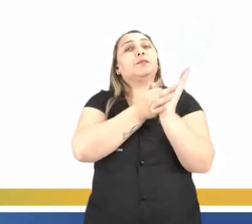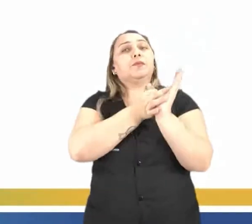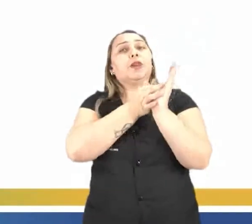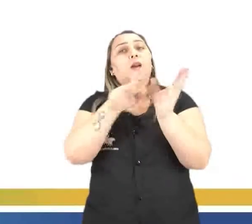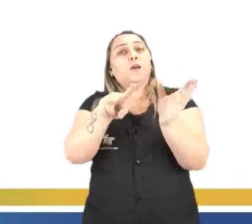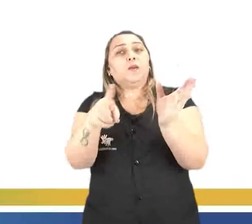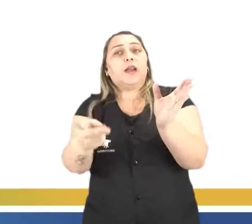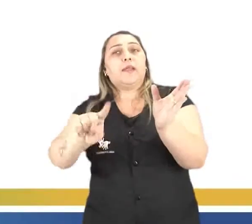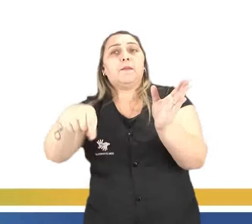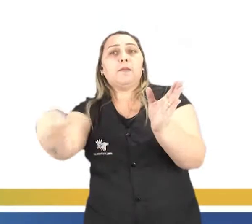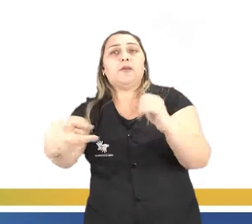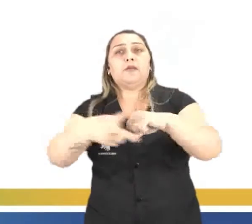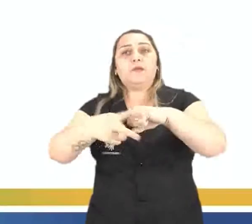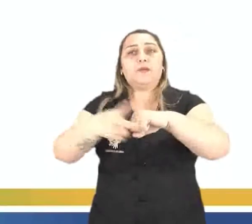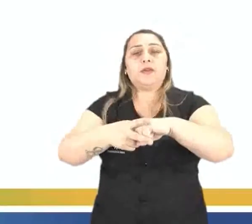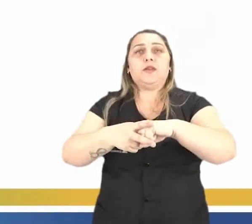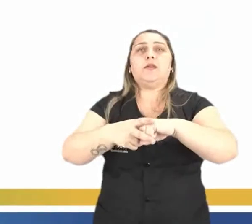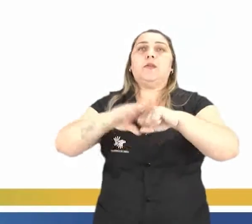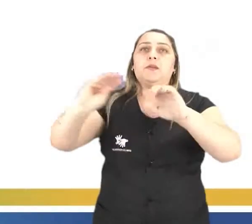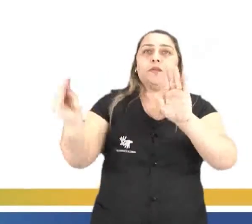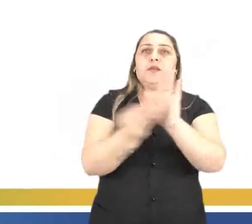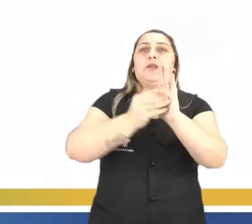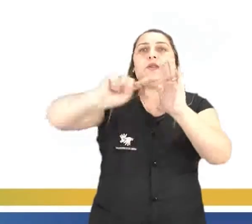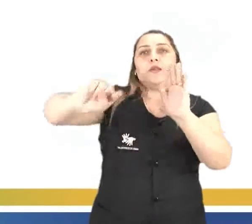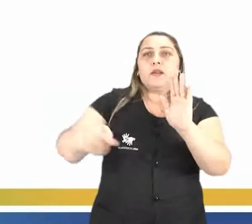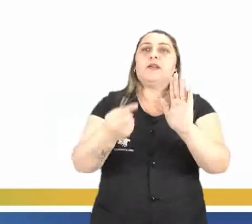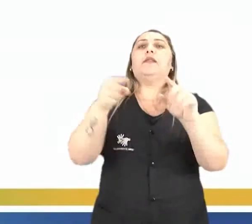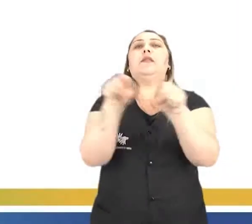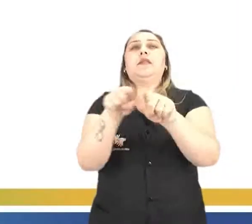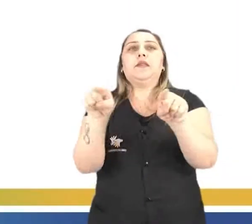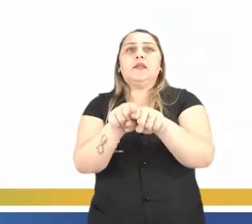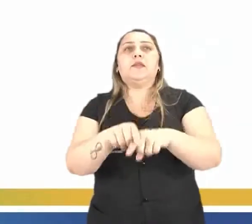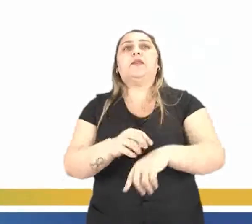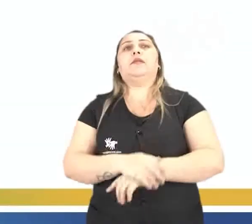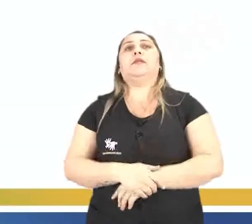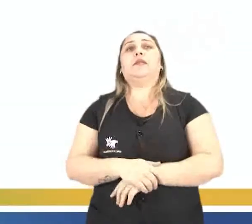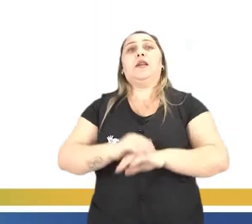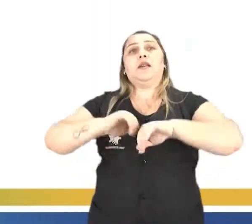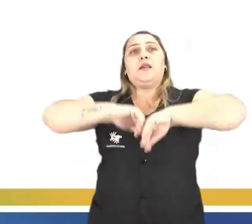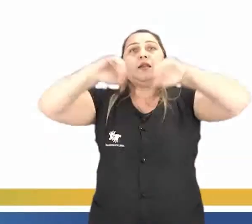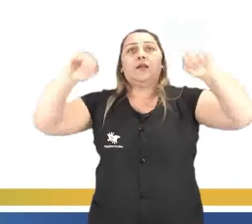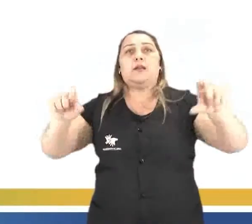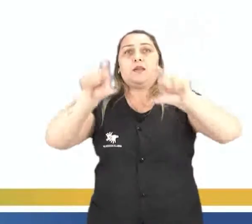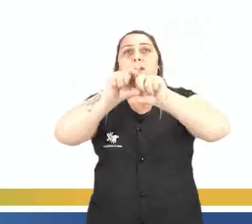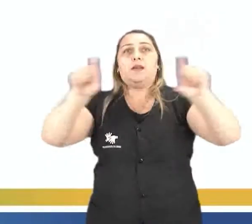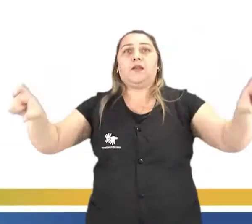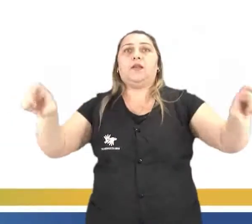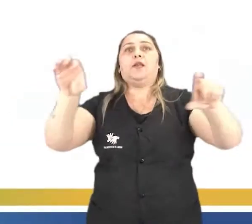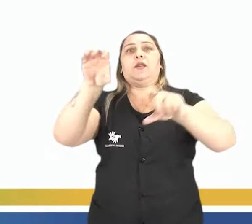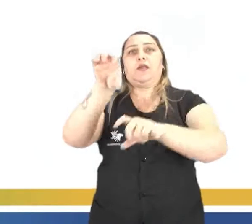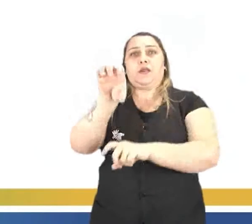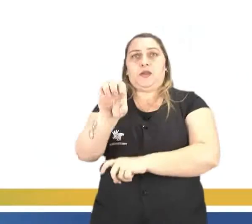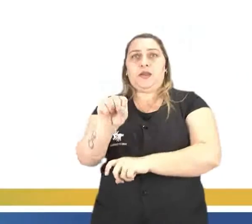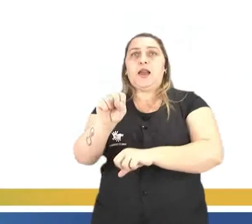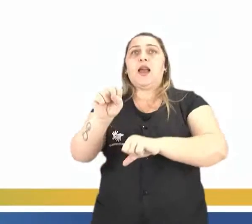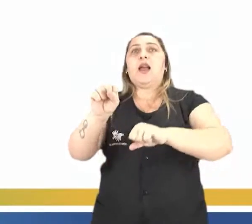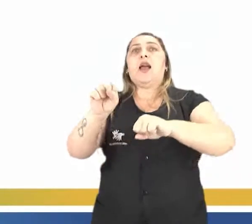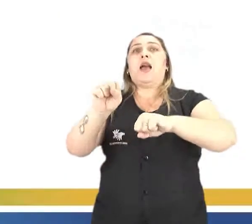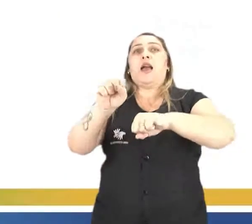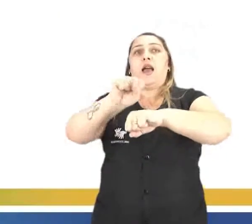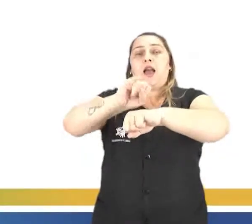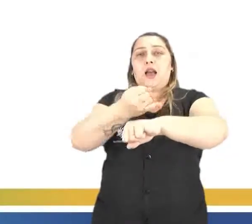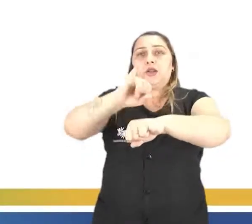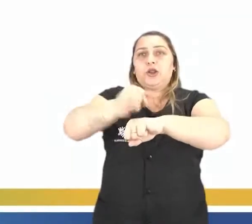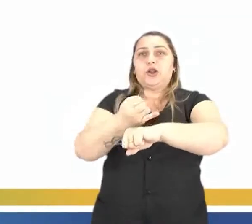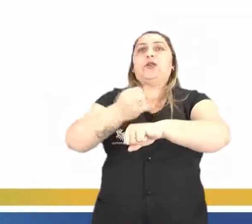ou que sejam depois do verbo, a gente vai lá e acrescenta também a vírgula. Para separar as orações subordinadas adjetivos